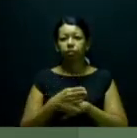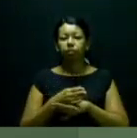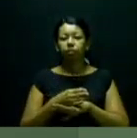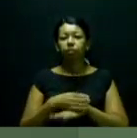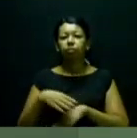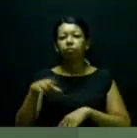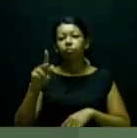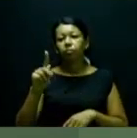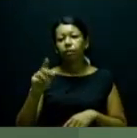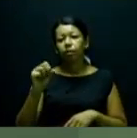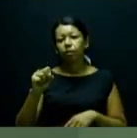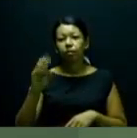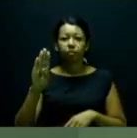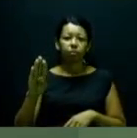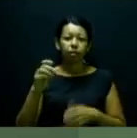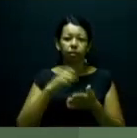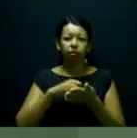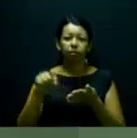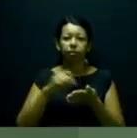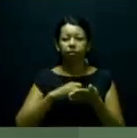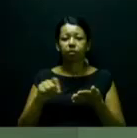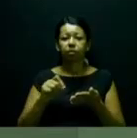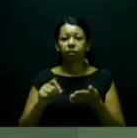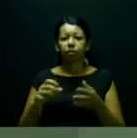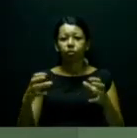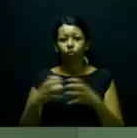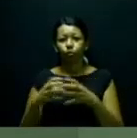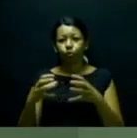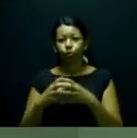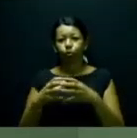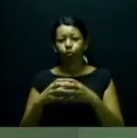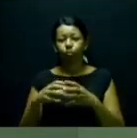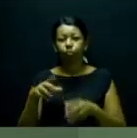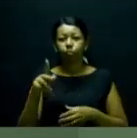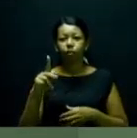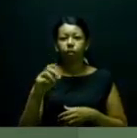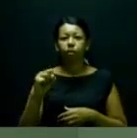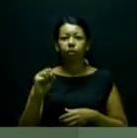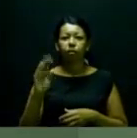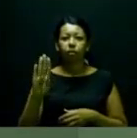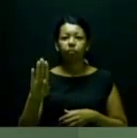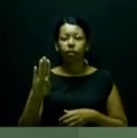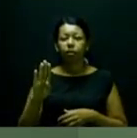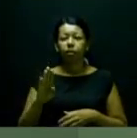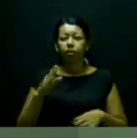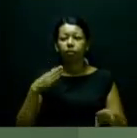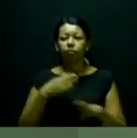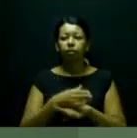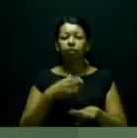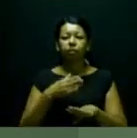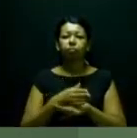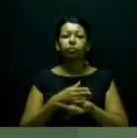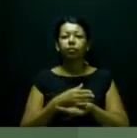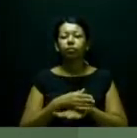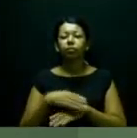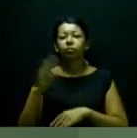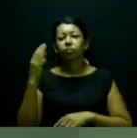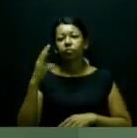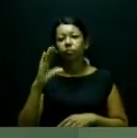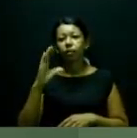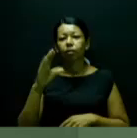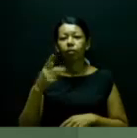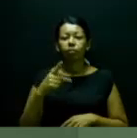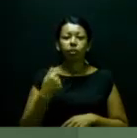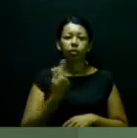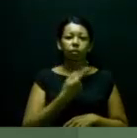PSB, ter assinado no nosso partido e, a partir desse momento, fazer parte do PSB do Cubatão.